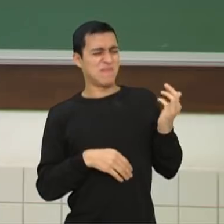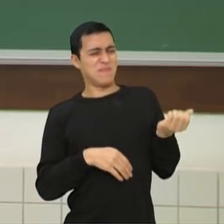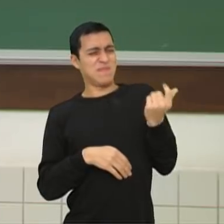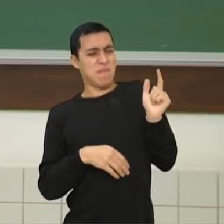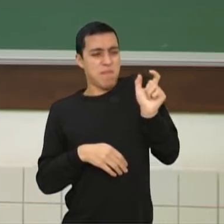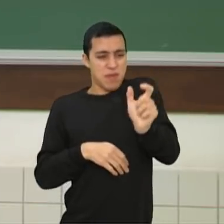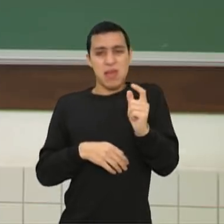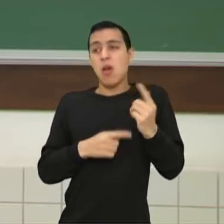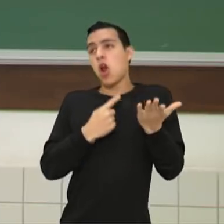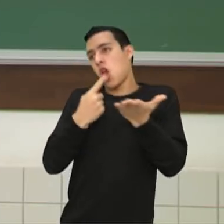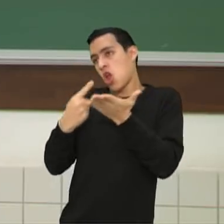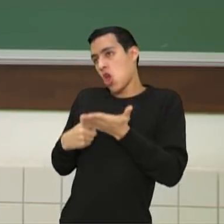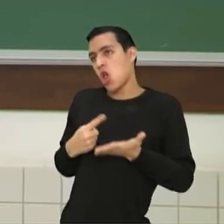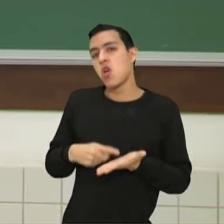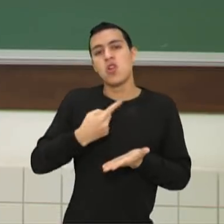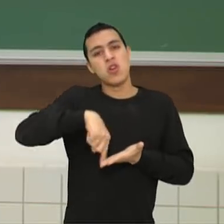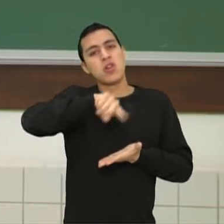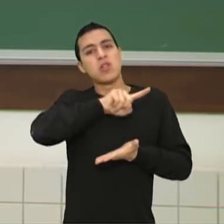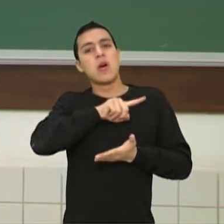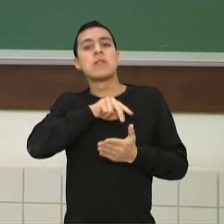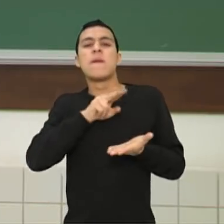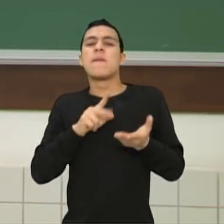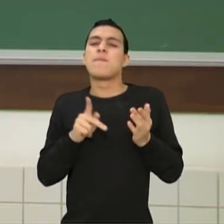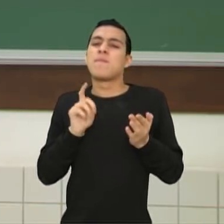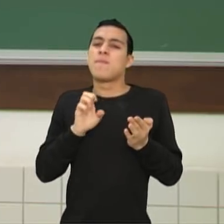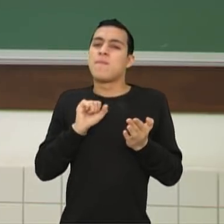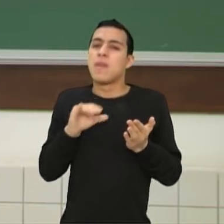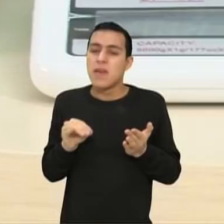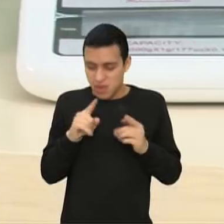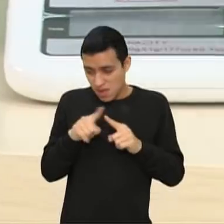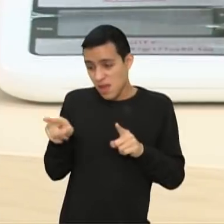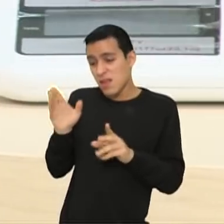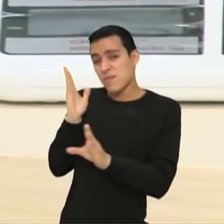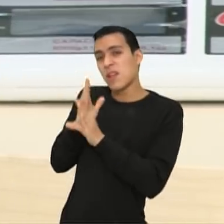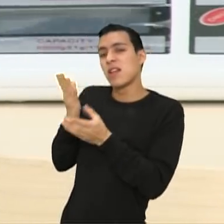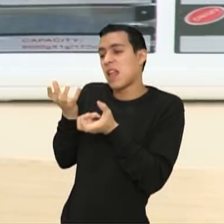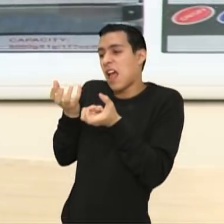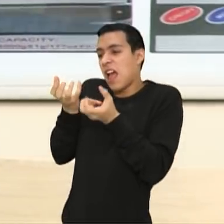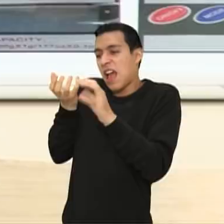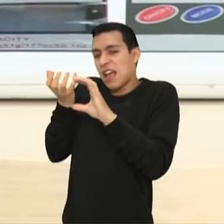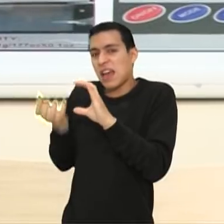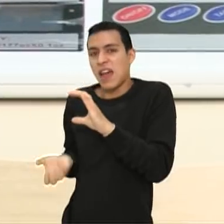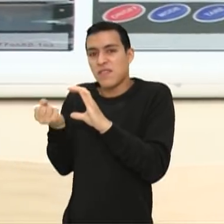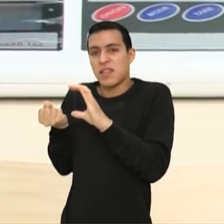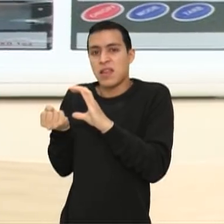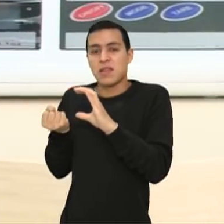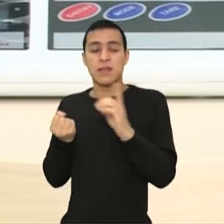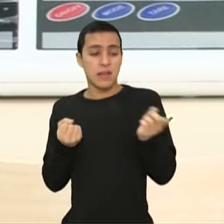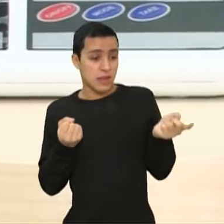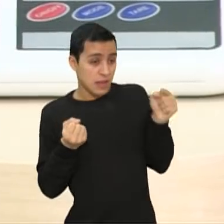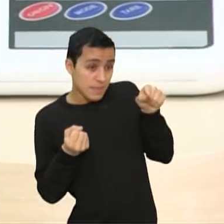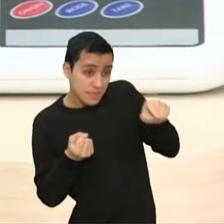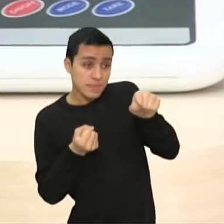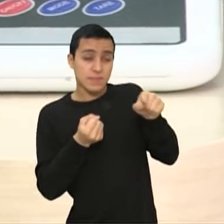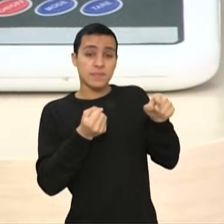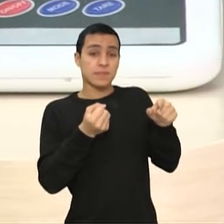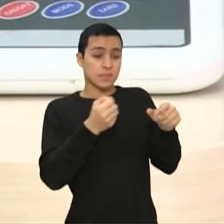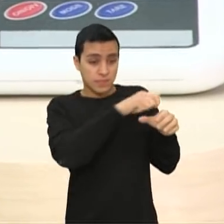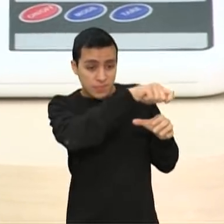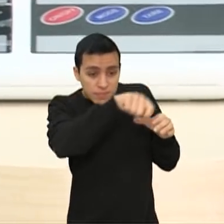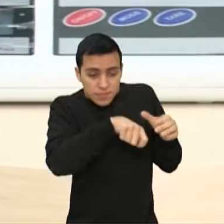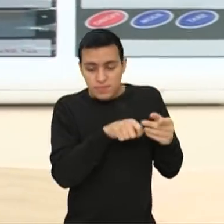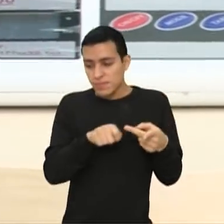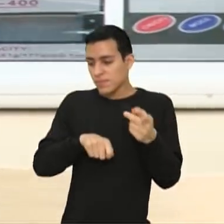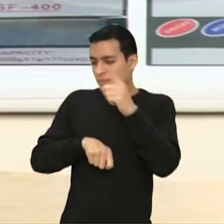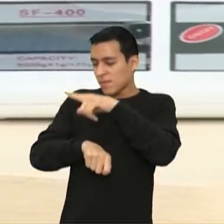né? Por convenção, a gente fala peso, mas tem a força da gravidade. As balanças, tanto essa de cozinha